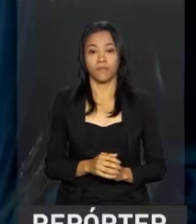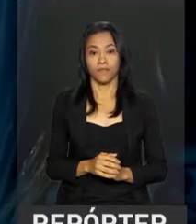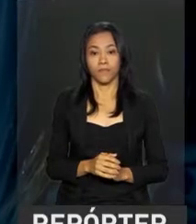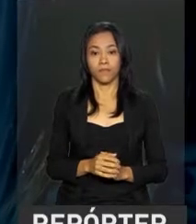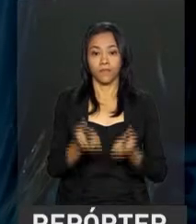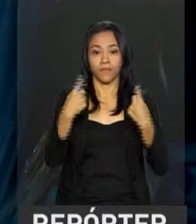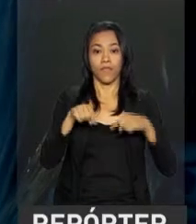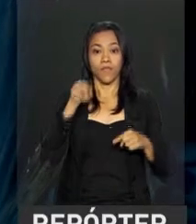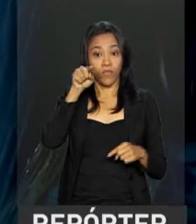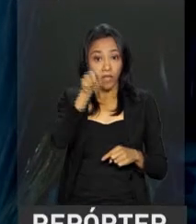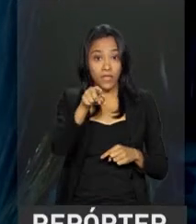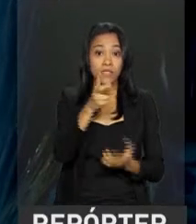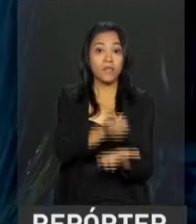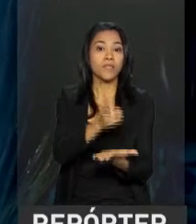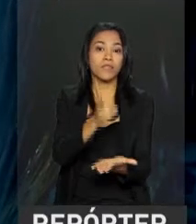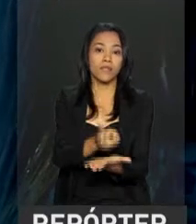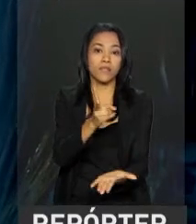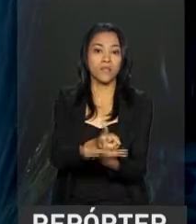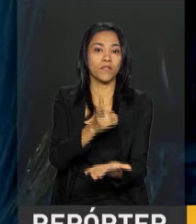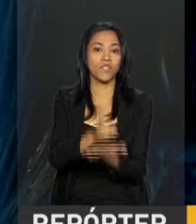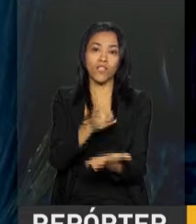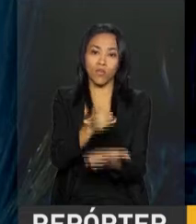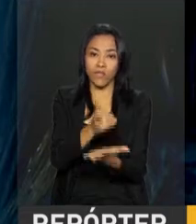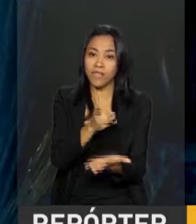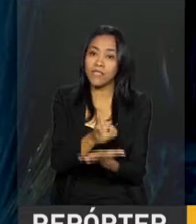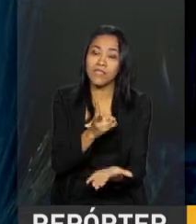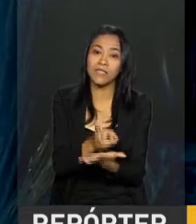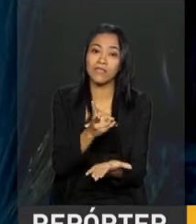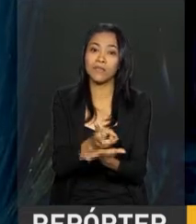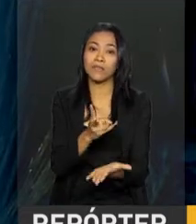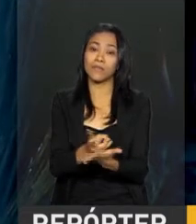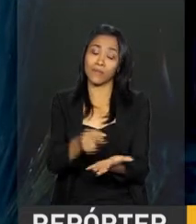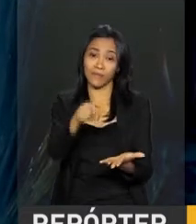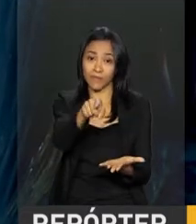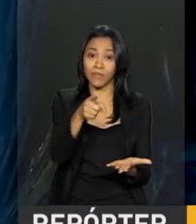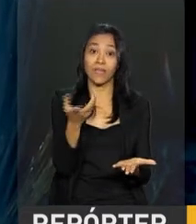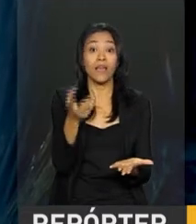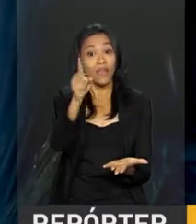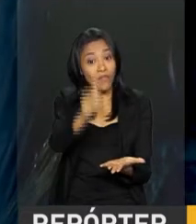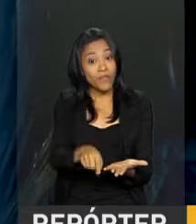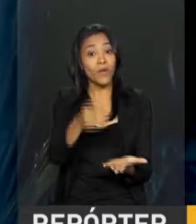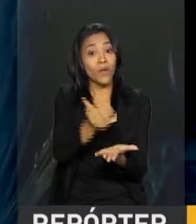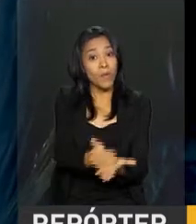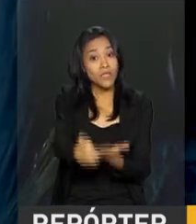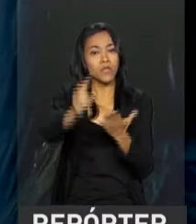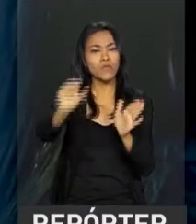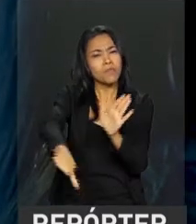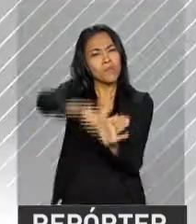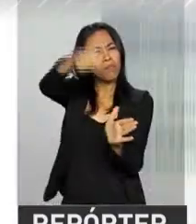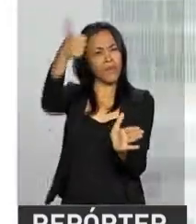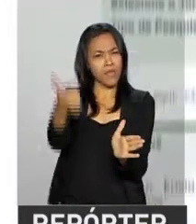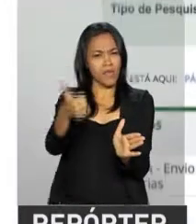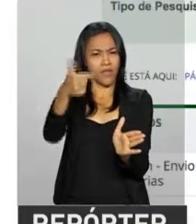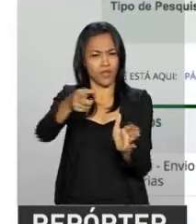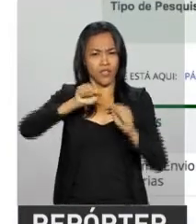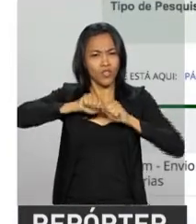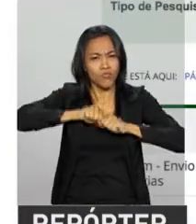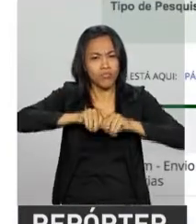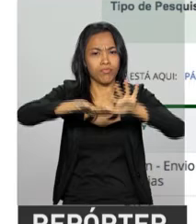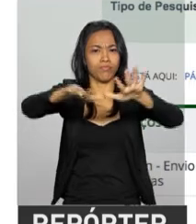e foi nesse mesmo ano em 1997 e foram dados os primeiros passos para